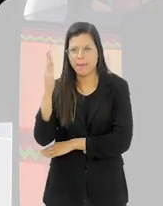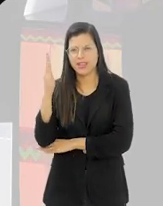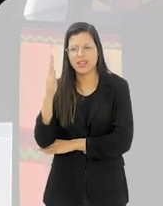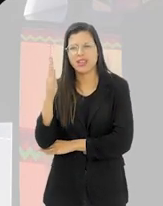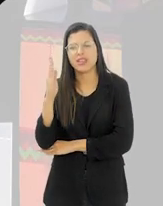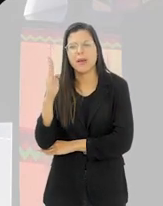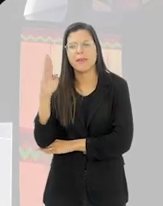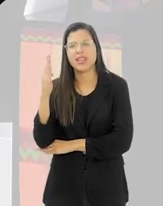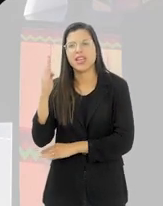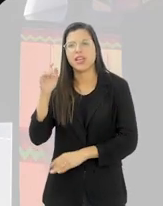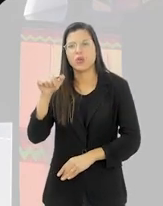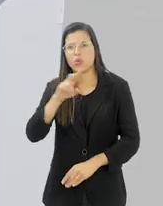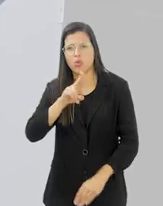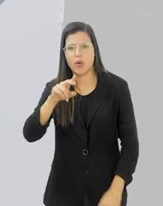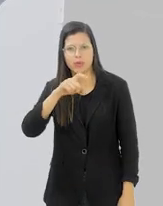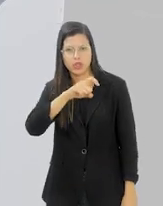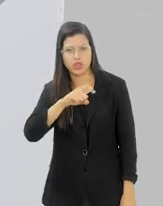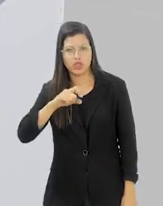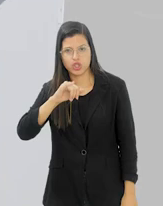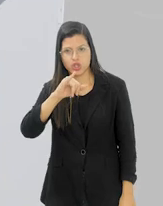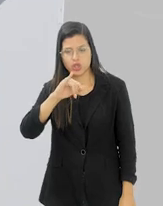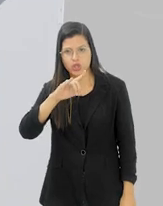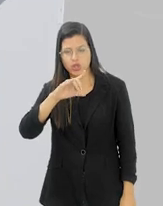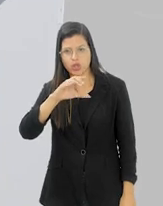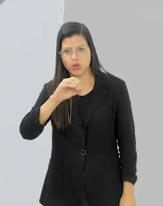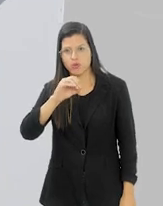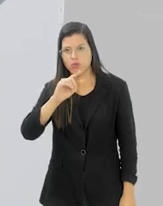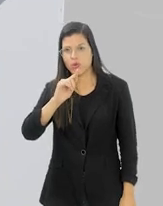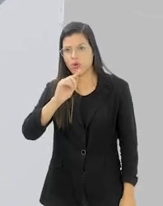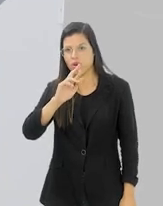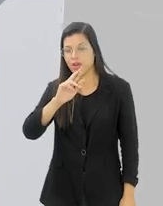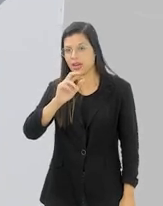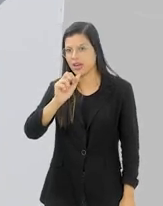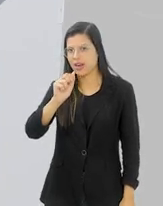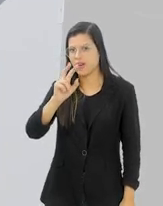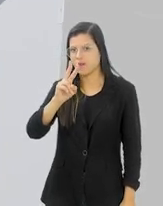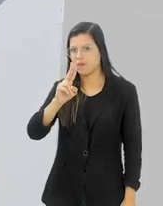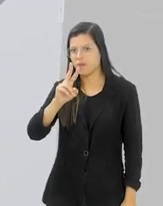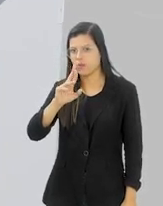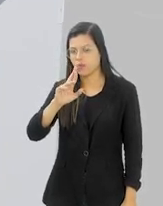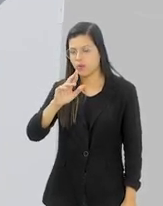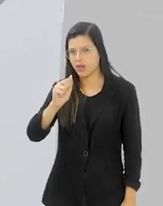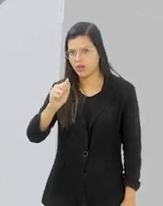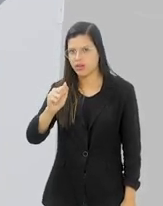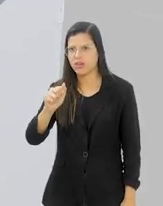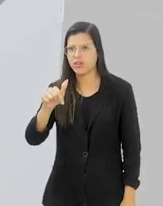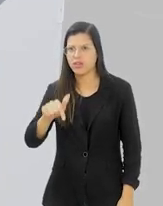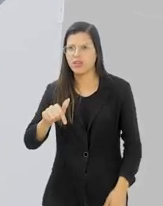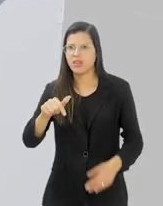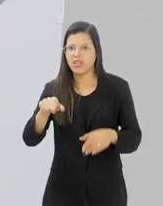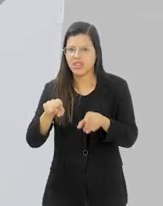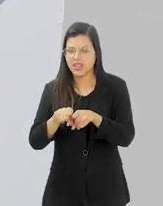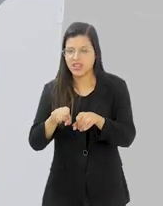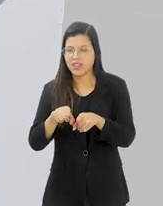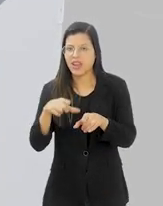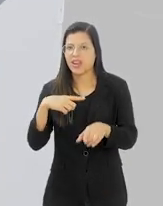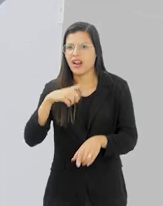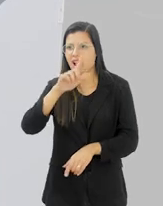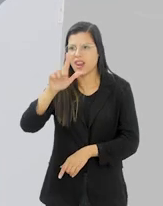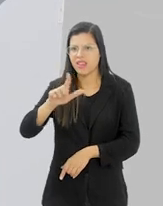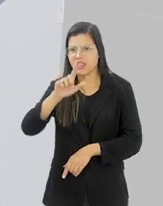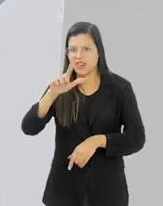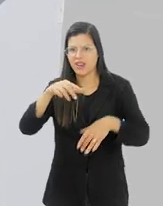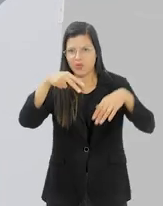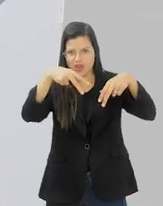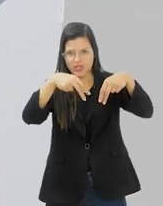é a xilogravura, né? Xilogravura, né? E a gente replicou todos os troféus, que é a literatura de cordel,